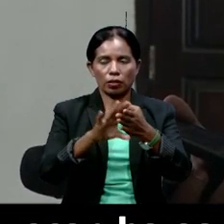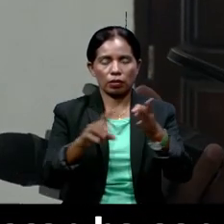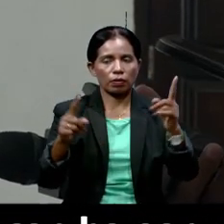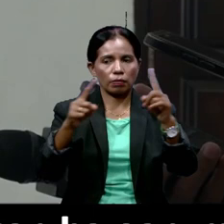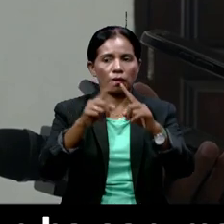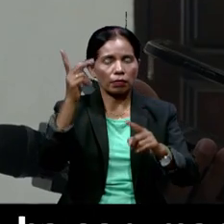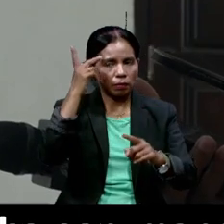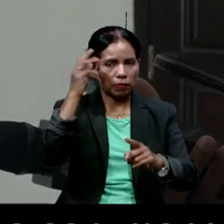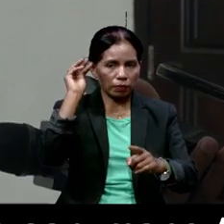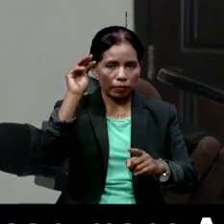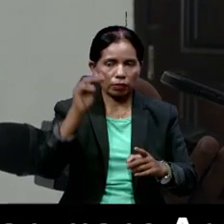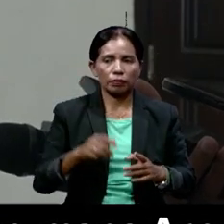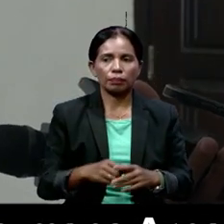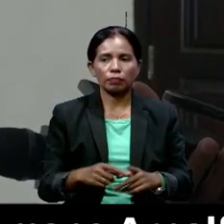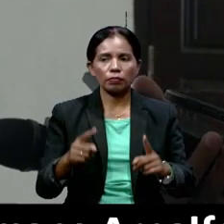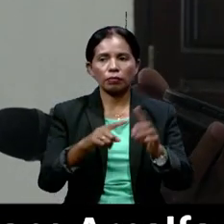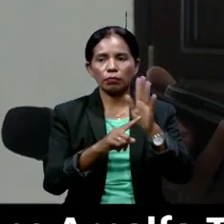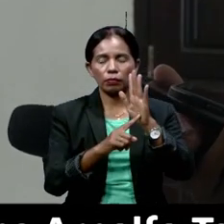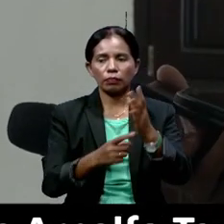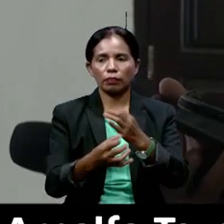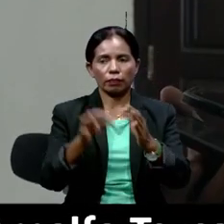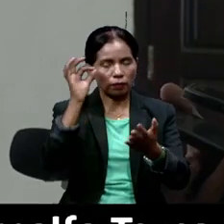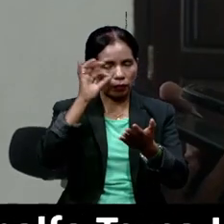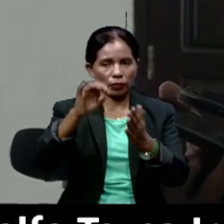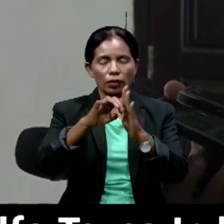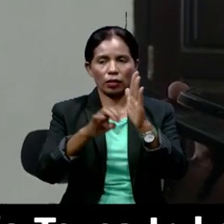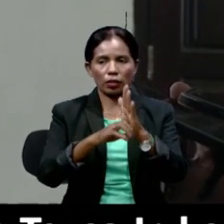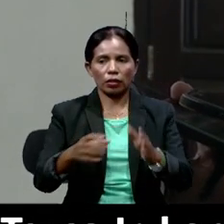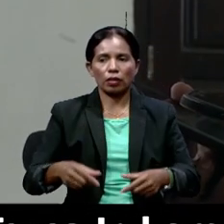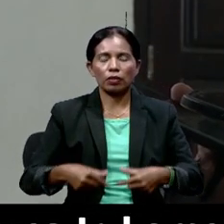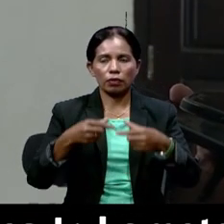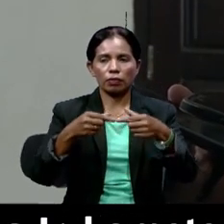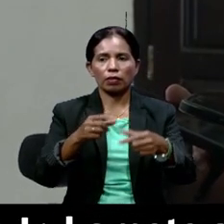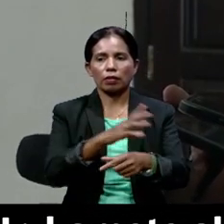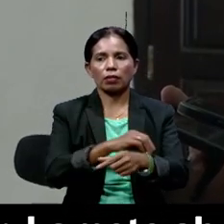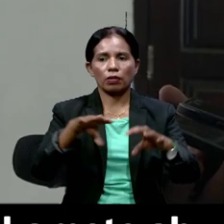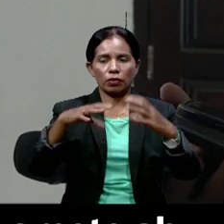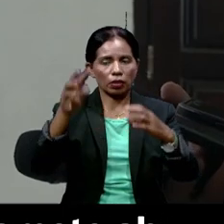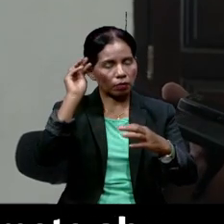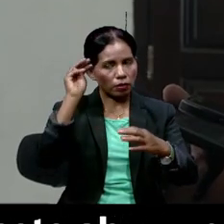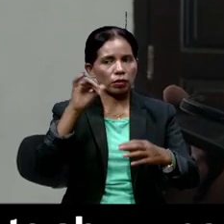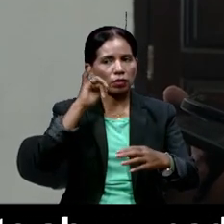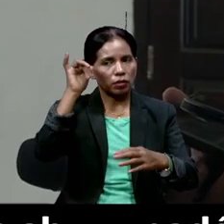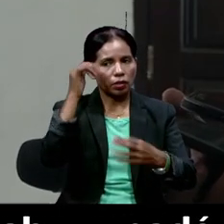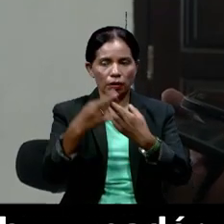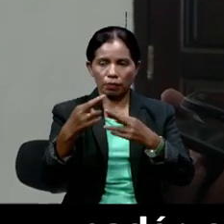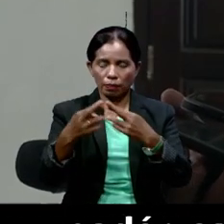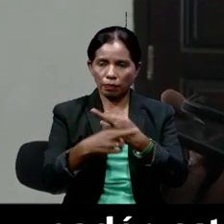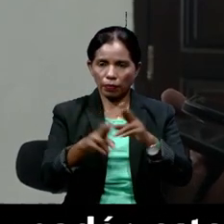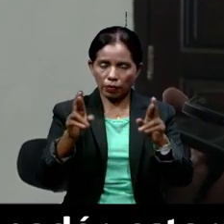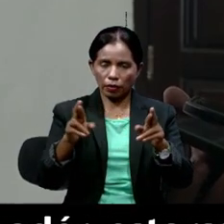primeiro-ministro. Hoje foi informado, o secretário de Estado foi informado, tem carta, o Conselho de Ministros se aprova, o